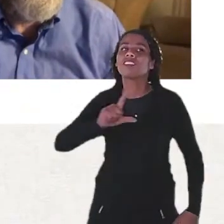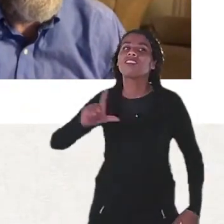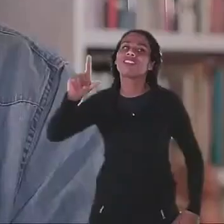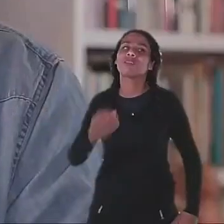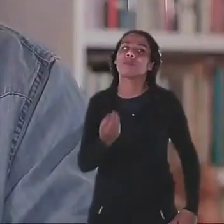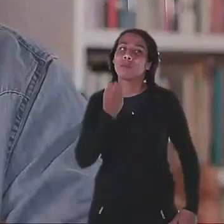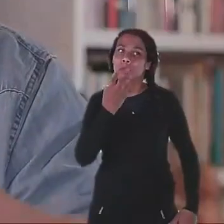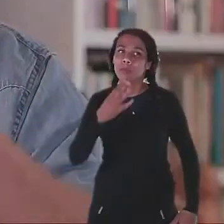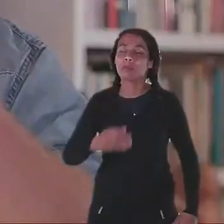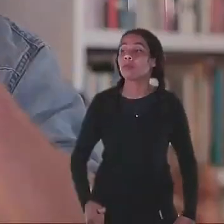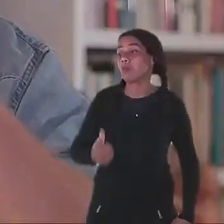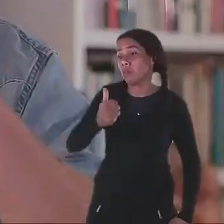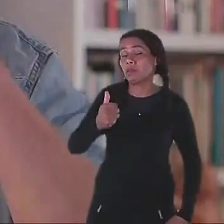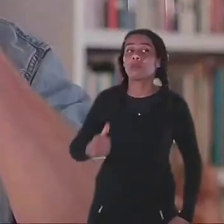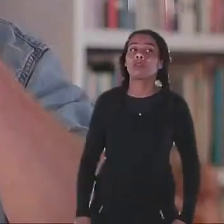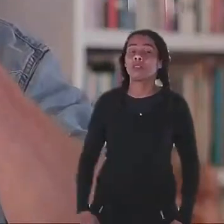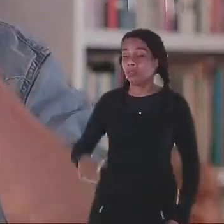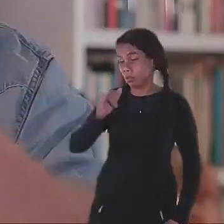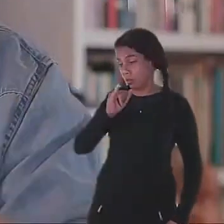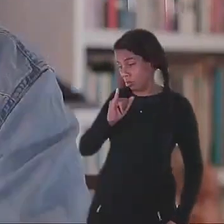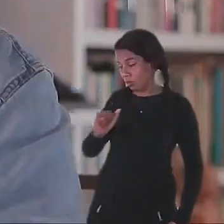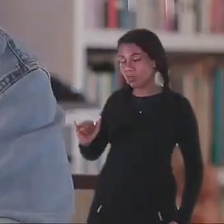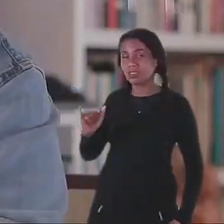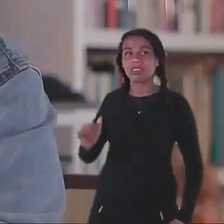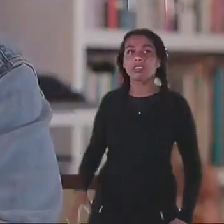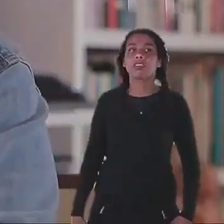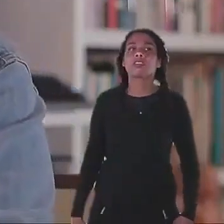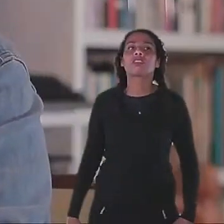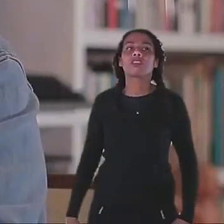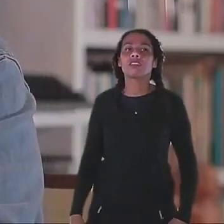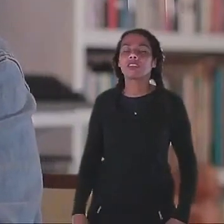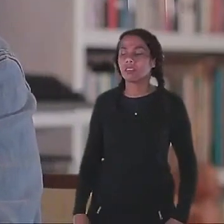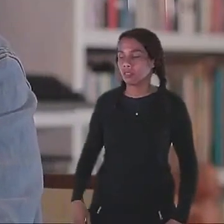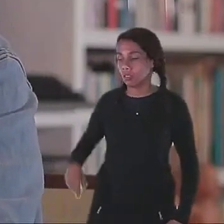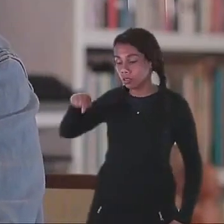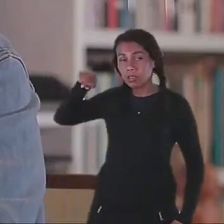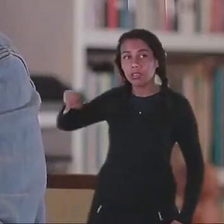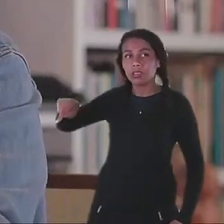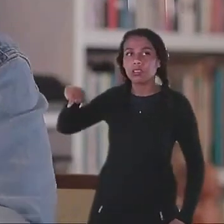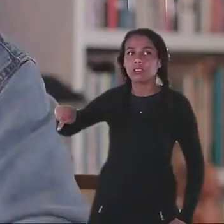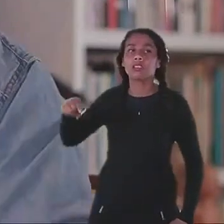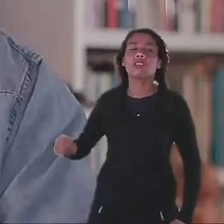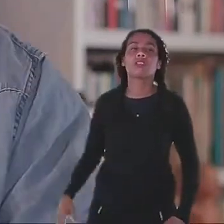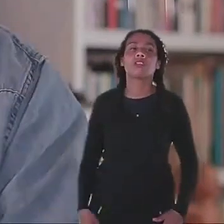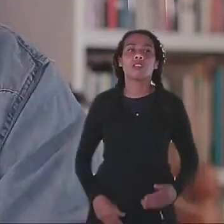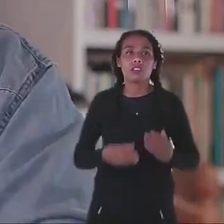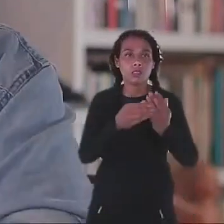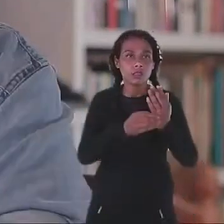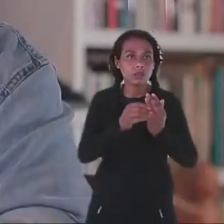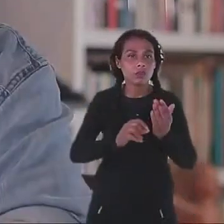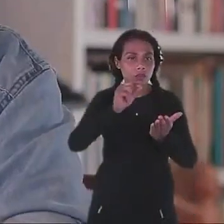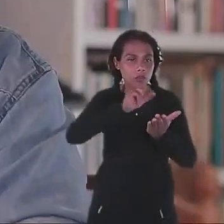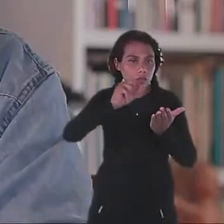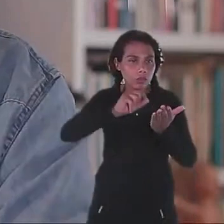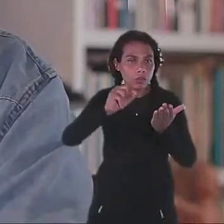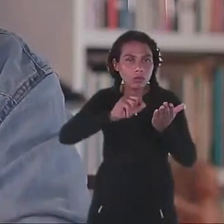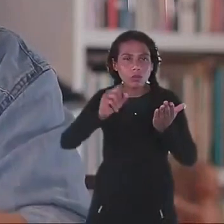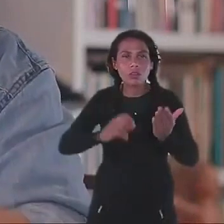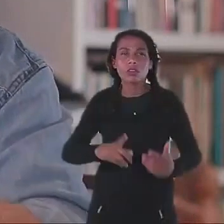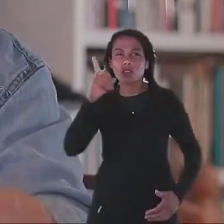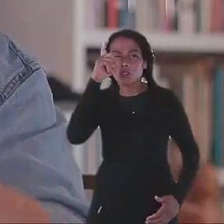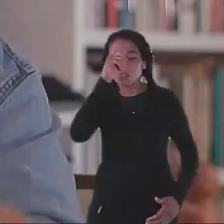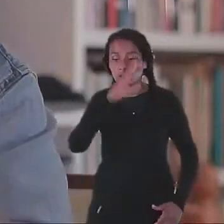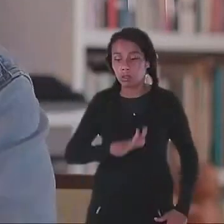isso. Não pensem que Miguel Nicoleles escreve difícil por ser